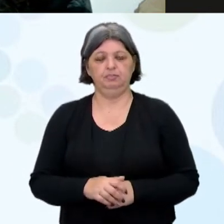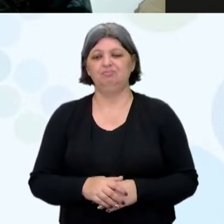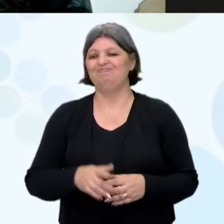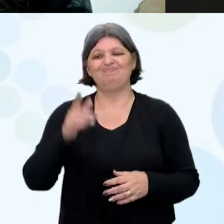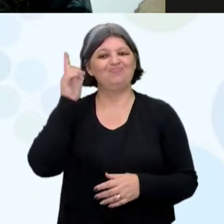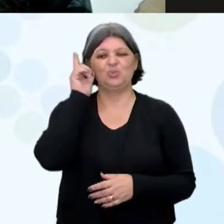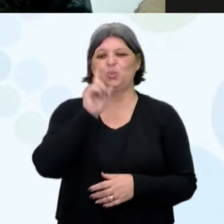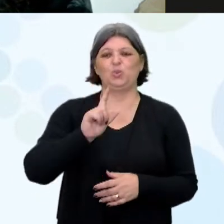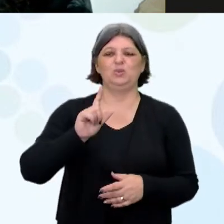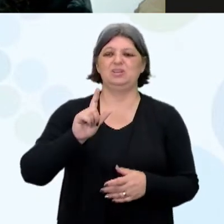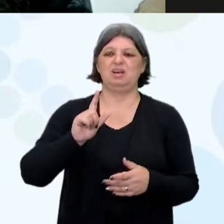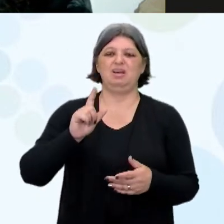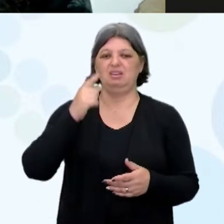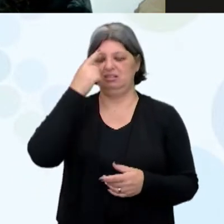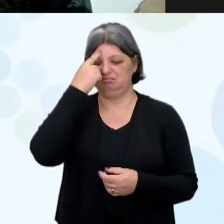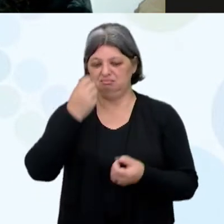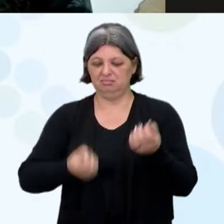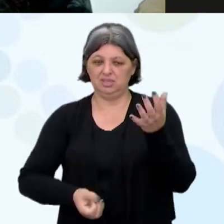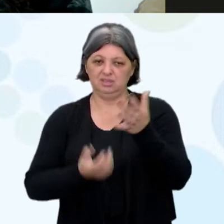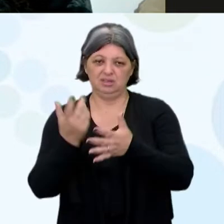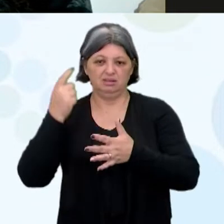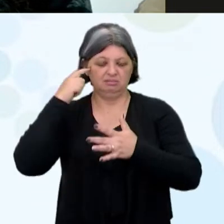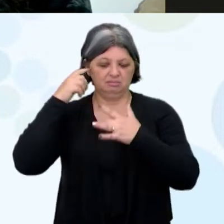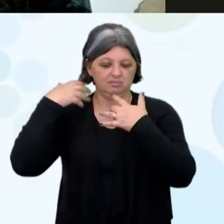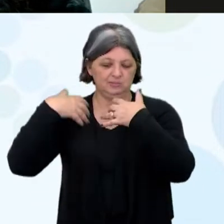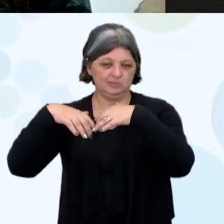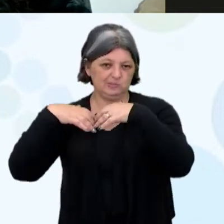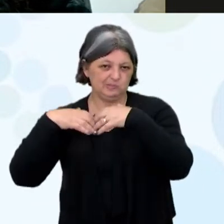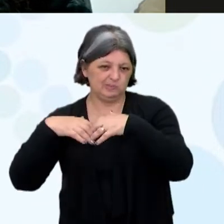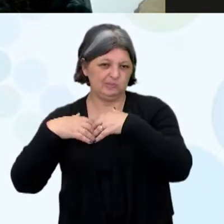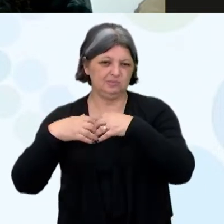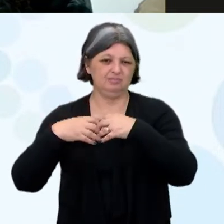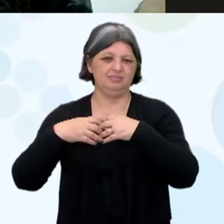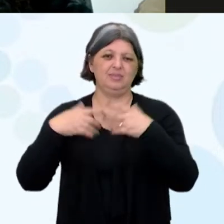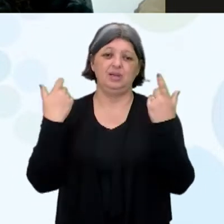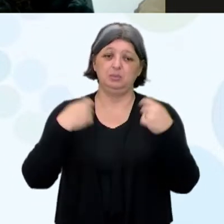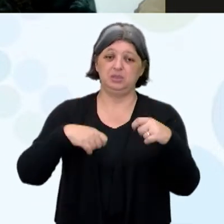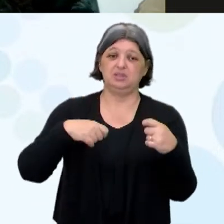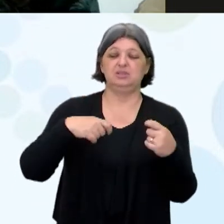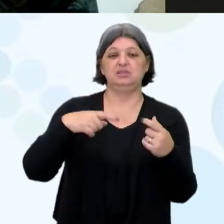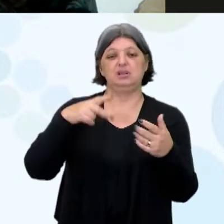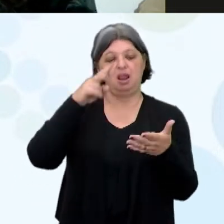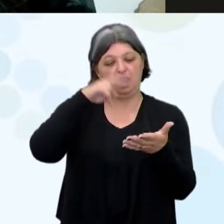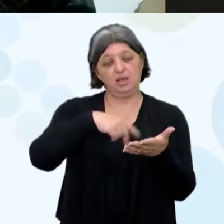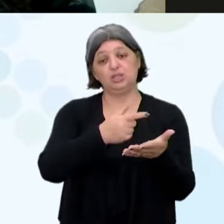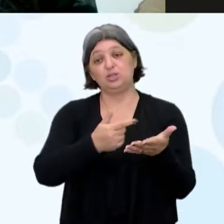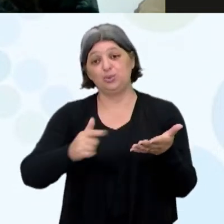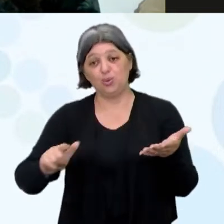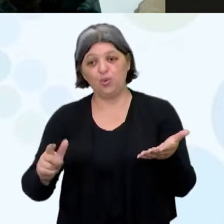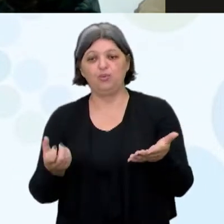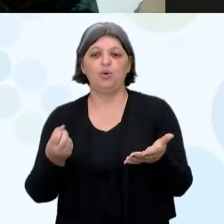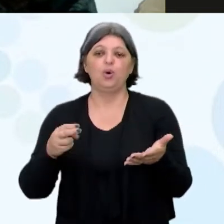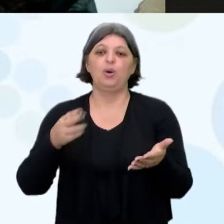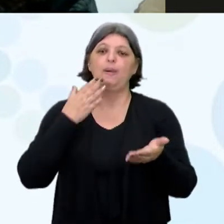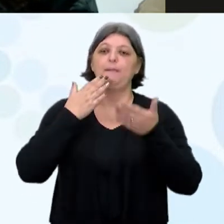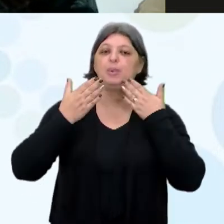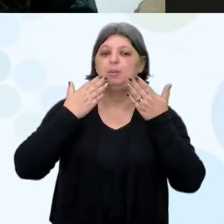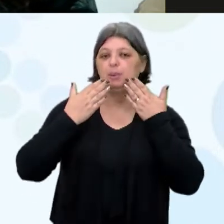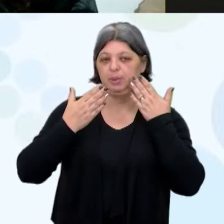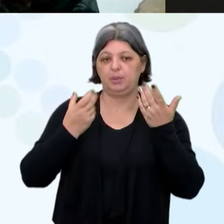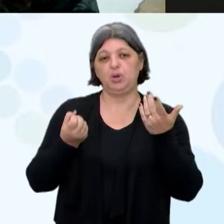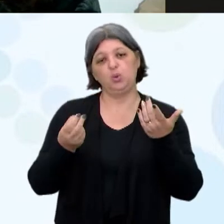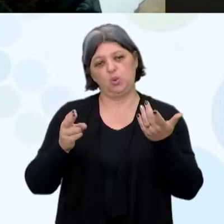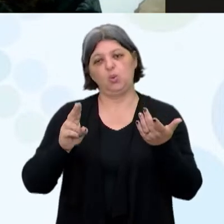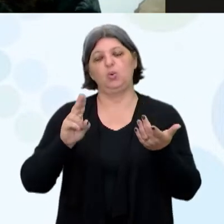consegue criar aquela reflexão mais ajustada, né? Vai precisar de uma releitura ou conversar com alguém para poder interpretar,